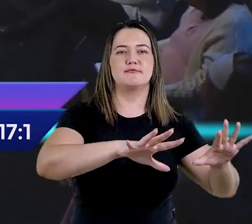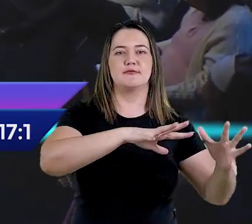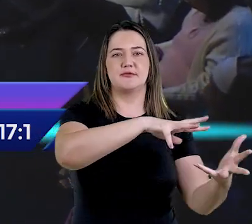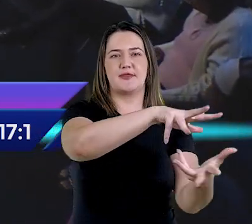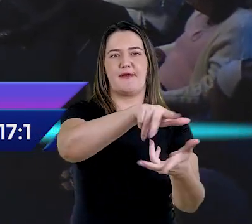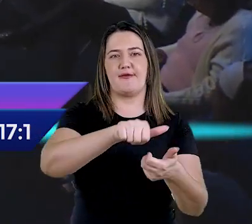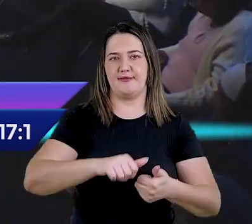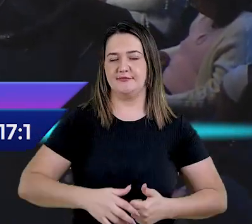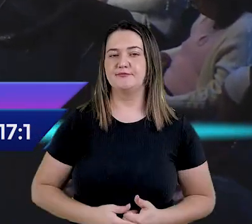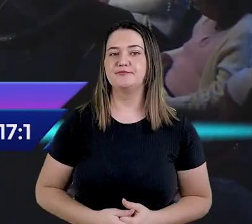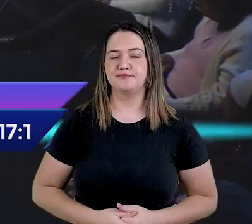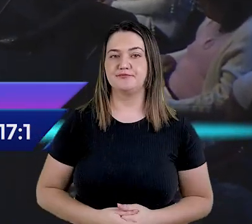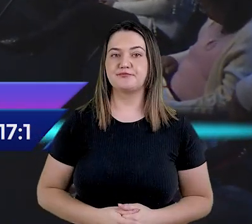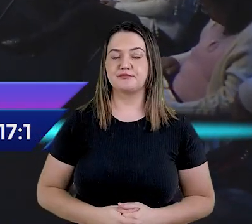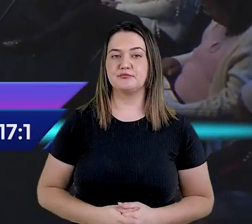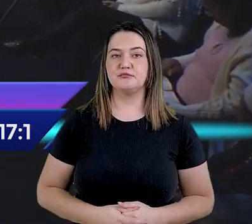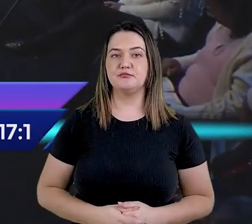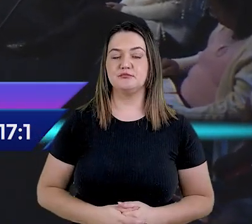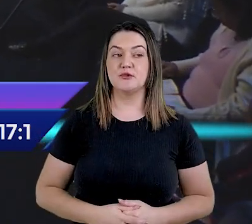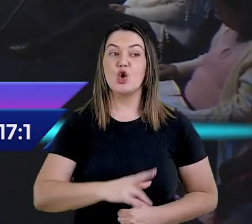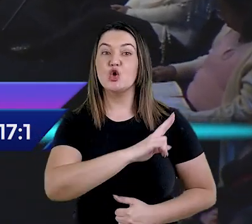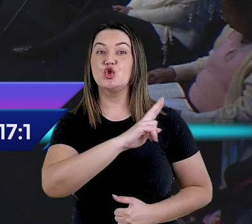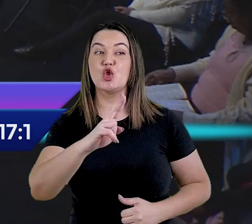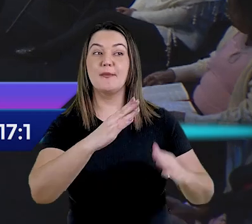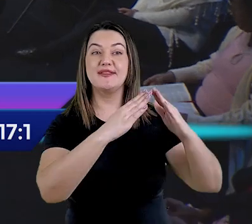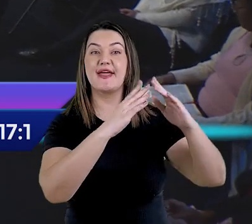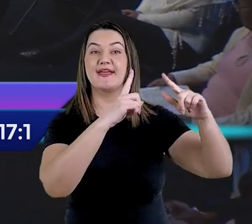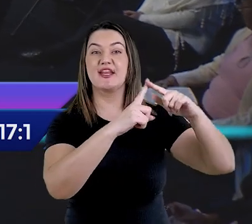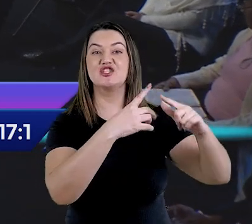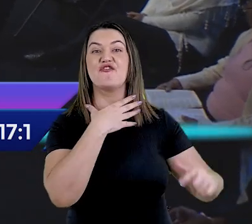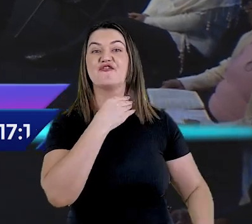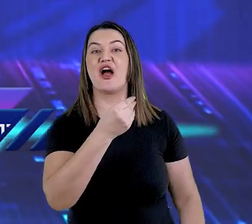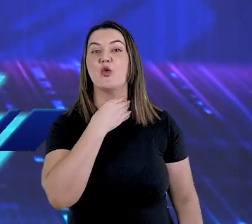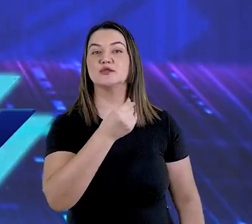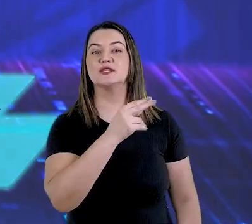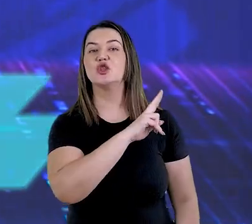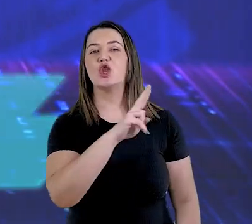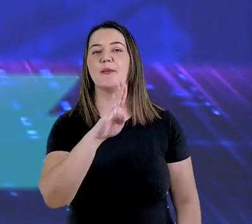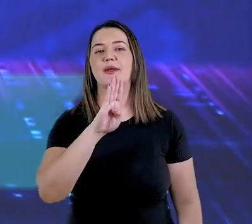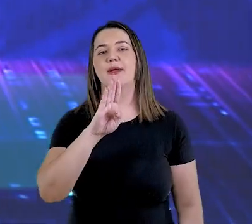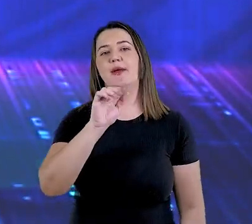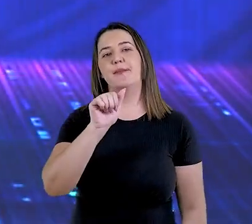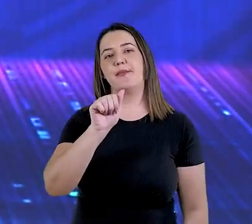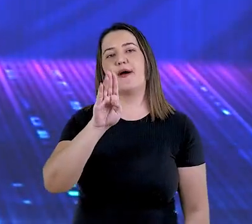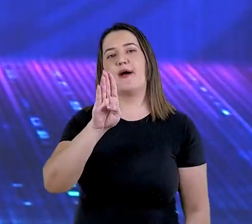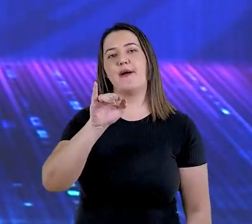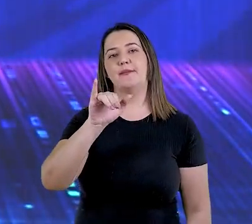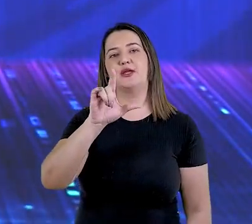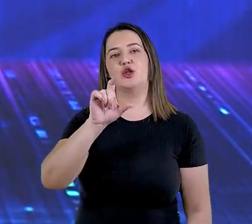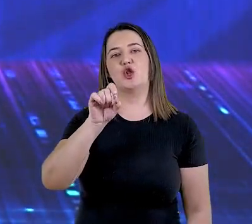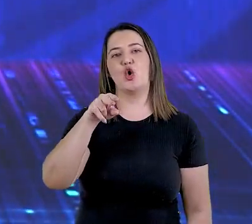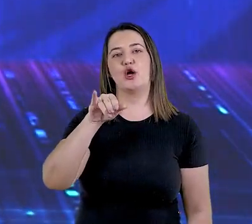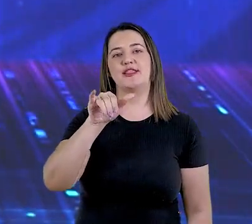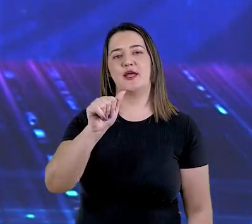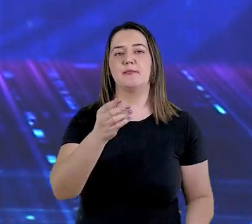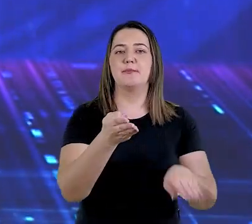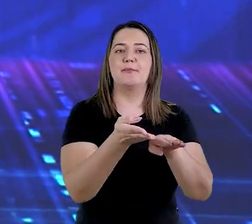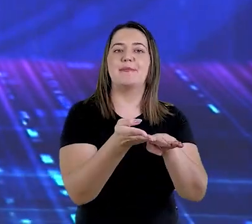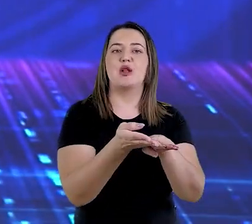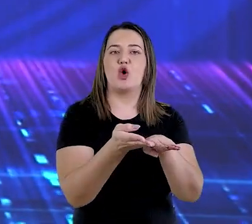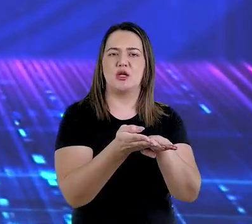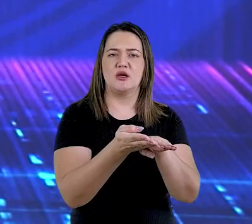O nome dessa igreja falsa, como vimos aqui em Apocalipse 17, é Babilônia. E para saber onde ela